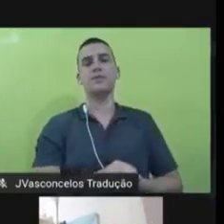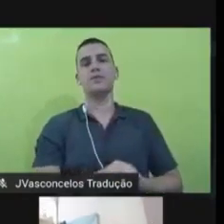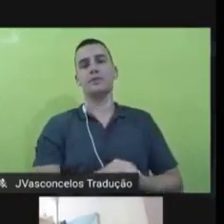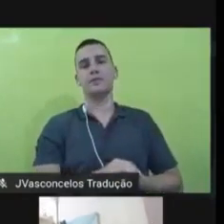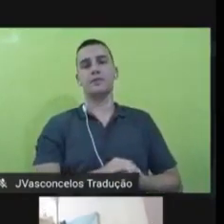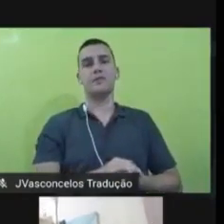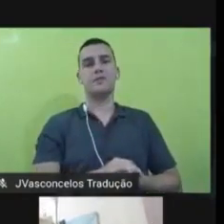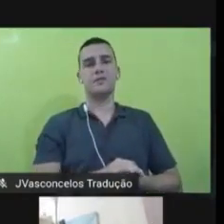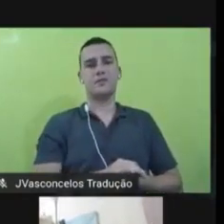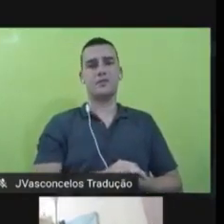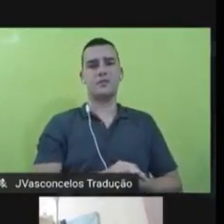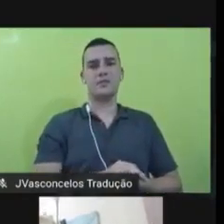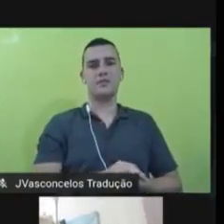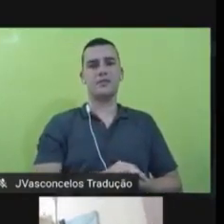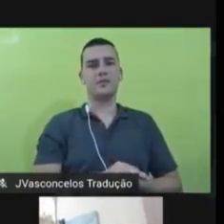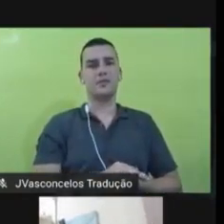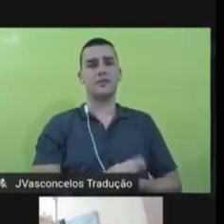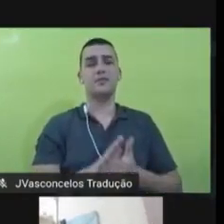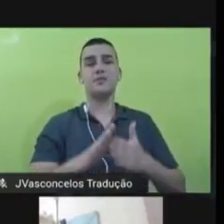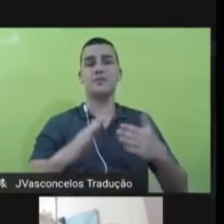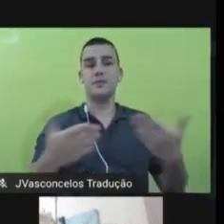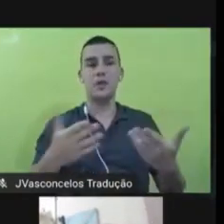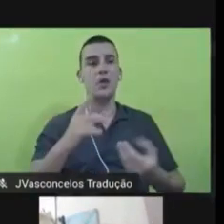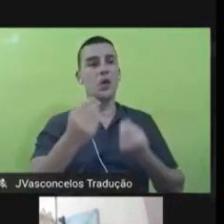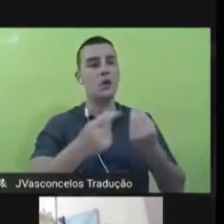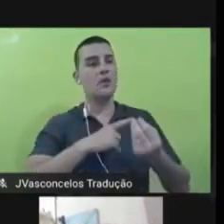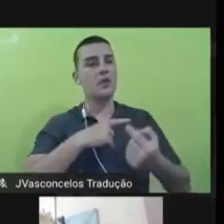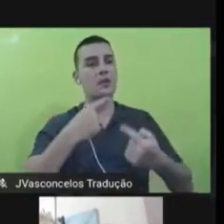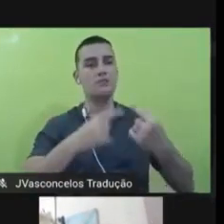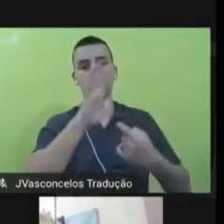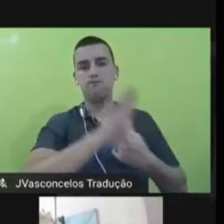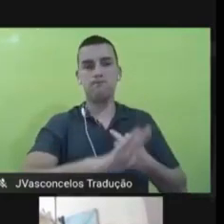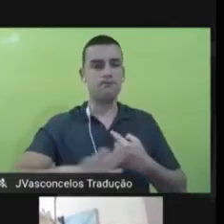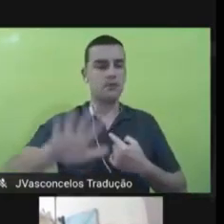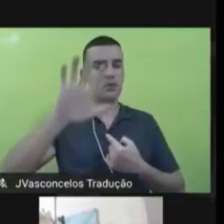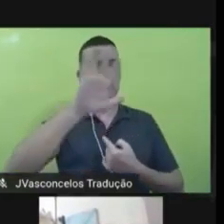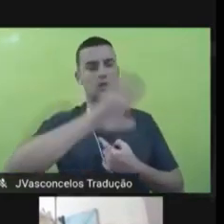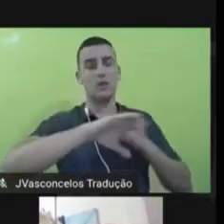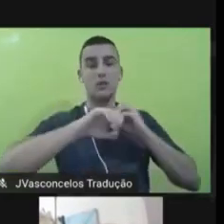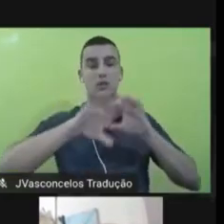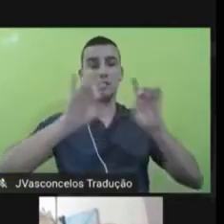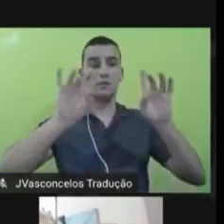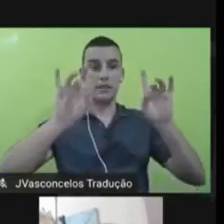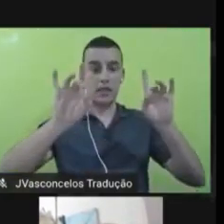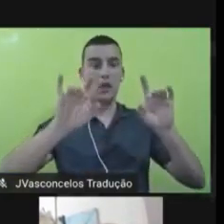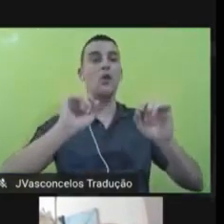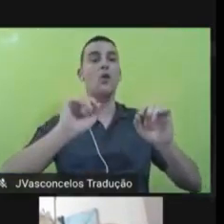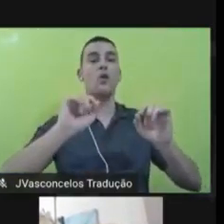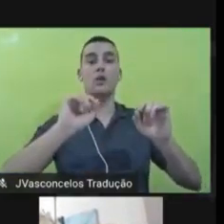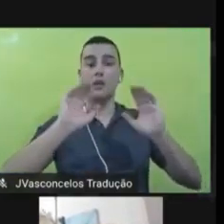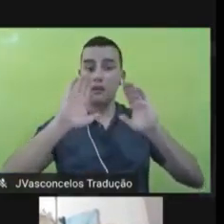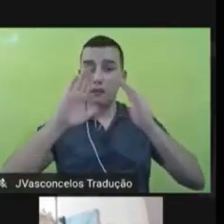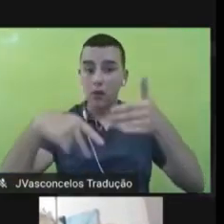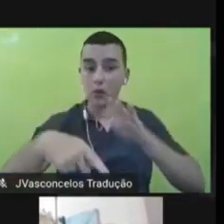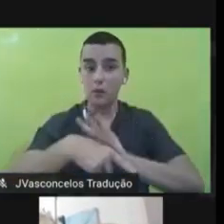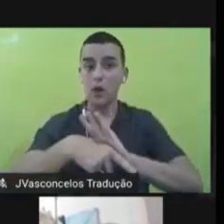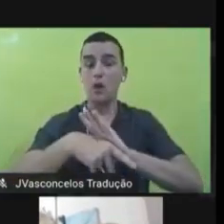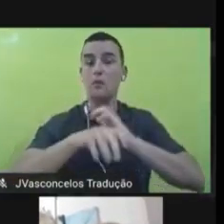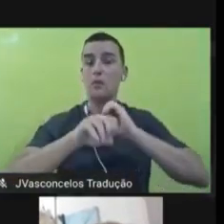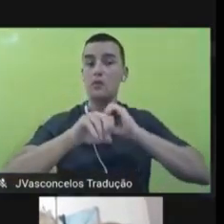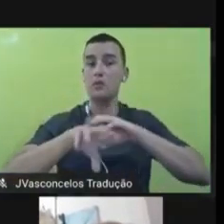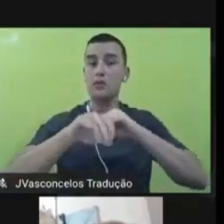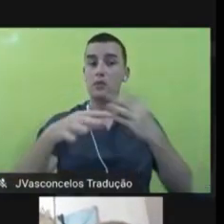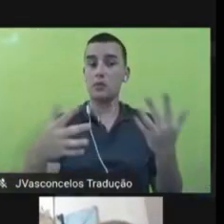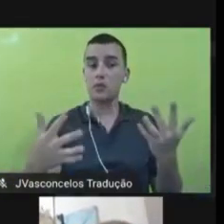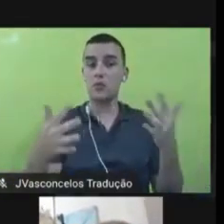Bom, a Política Nacional de Educação Especial na perspectiva da educação inclusiva, ela